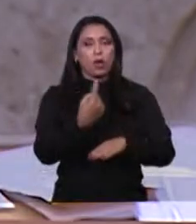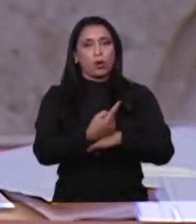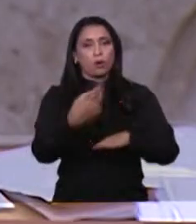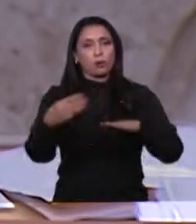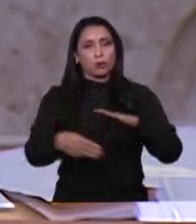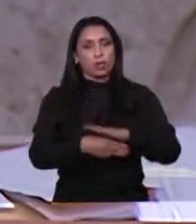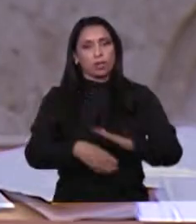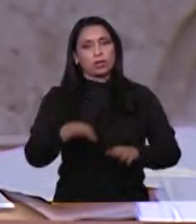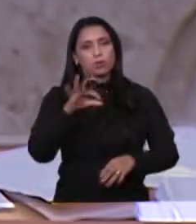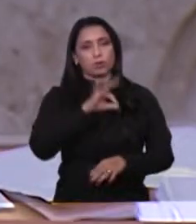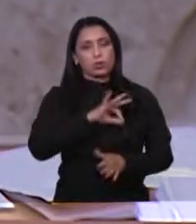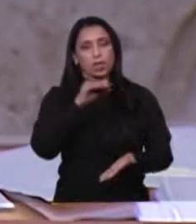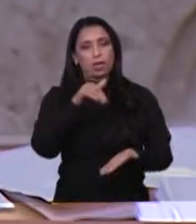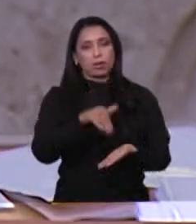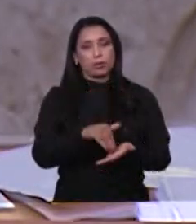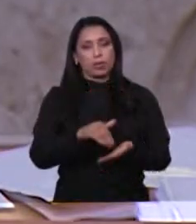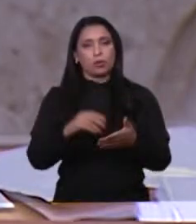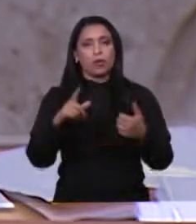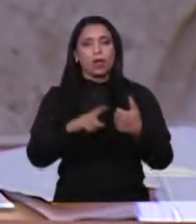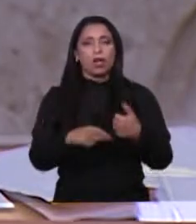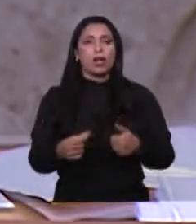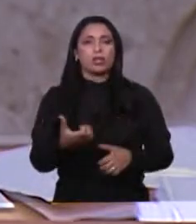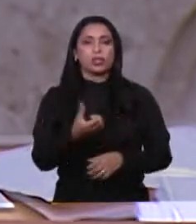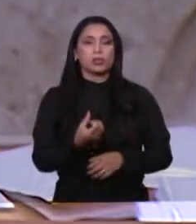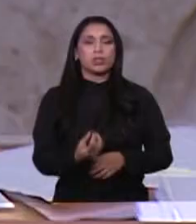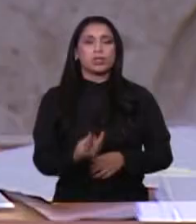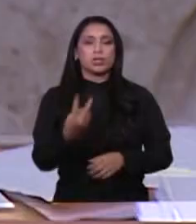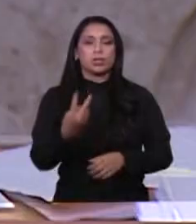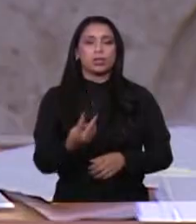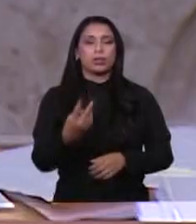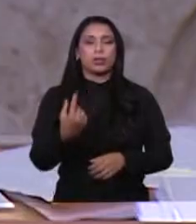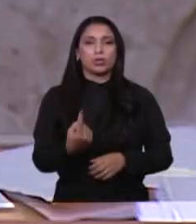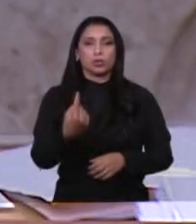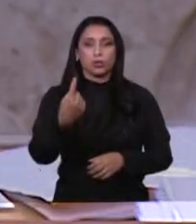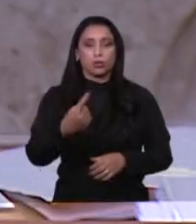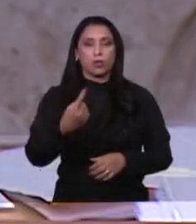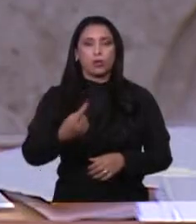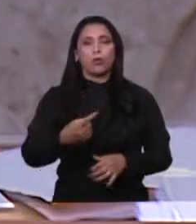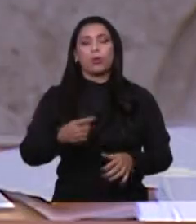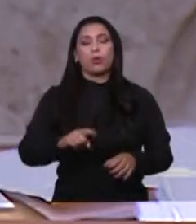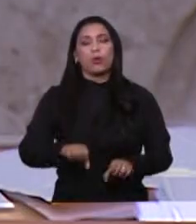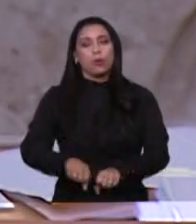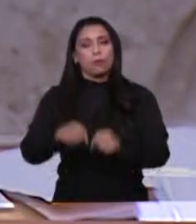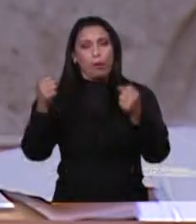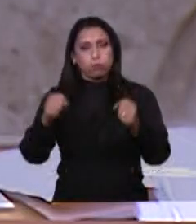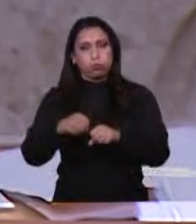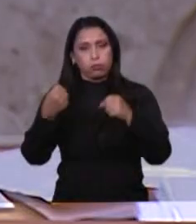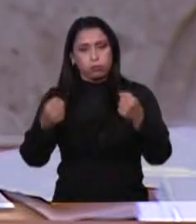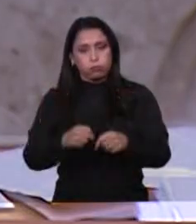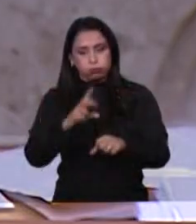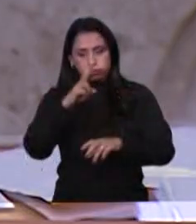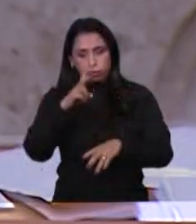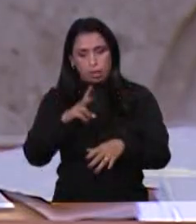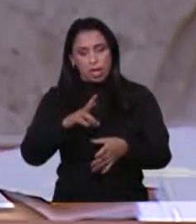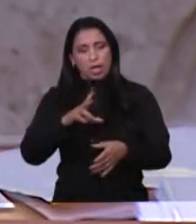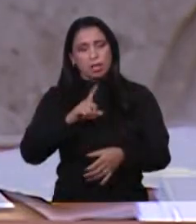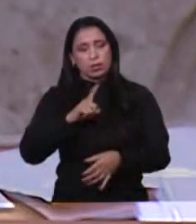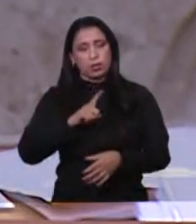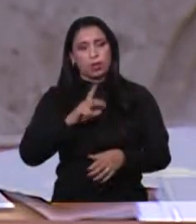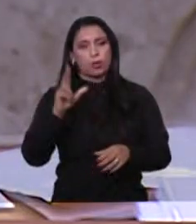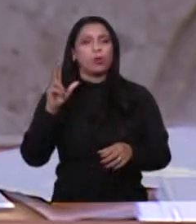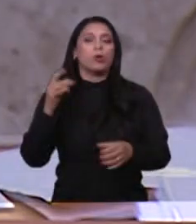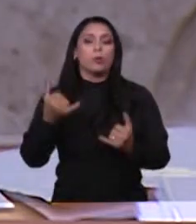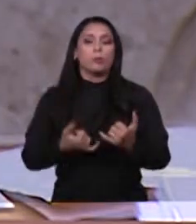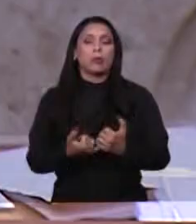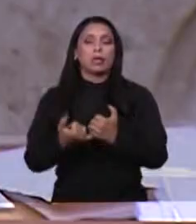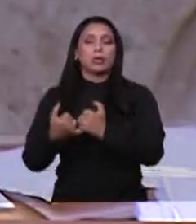salário mínimo. Artigo 62.1, deterioração do patrimônio tombado, da Lei